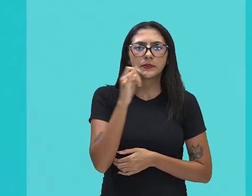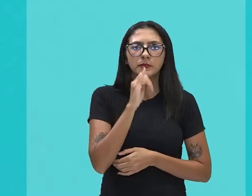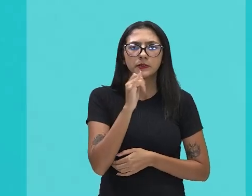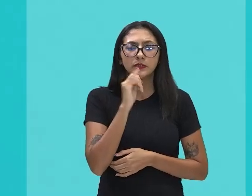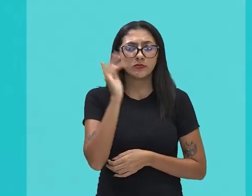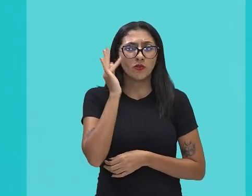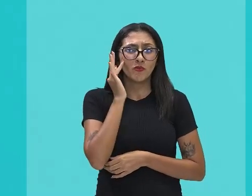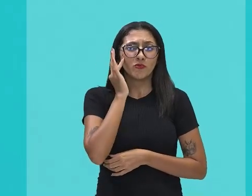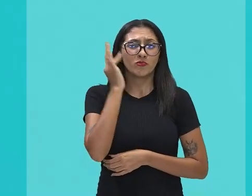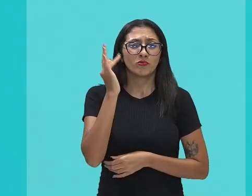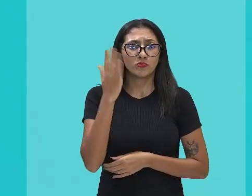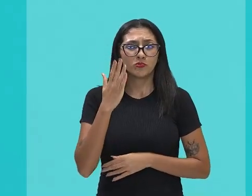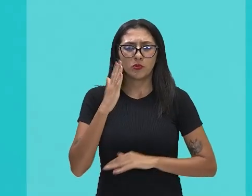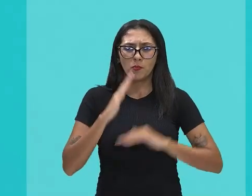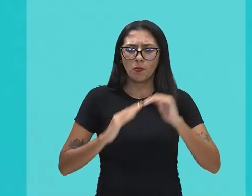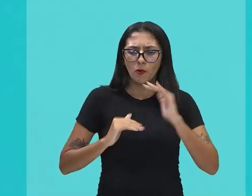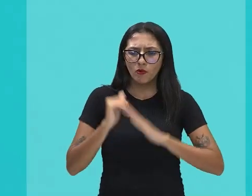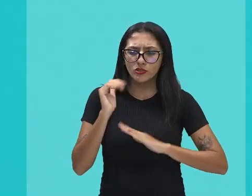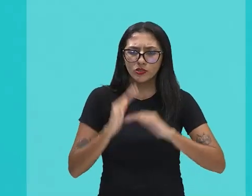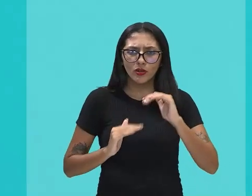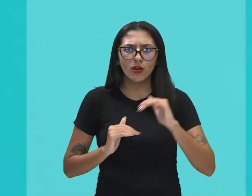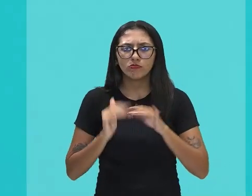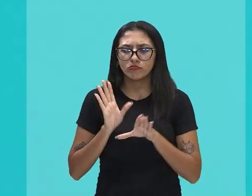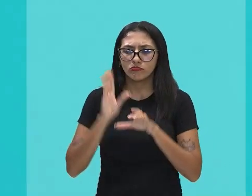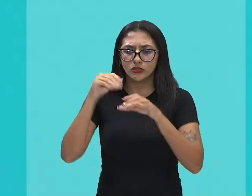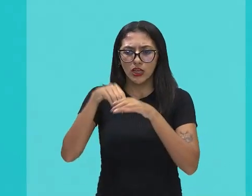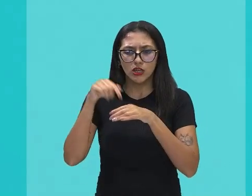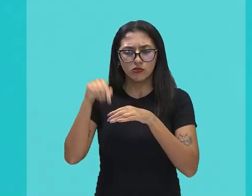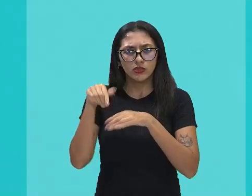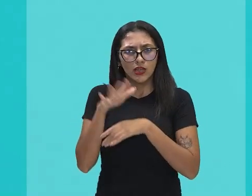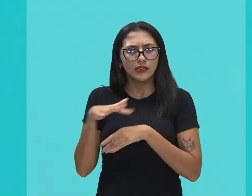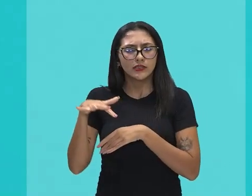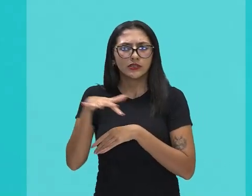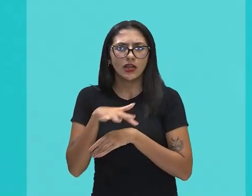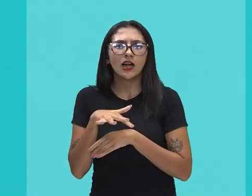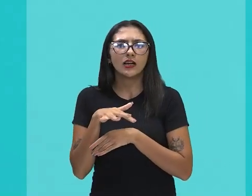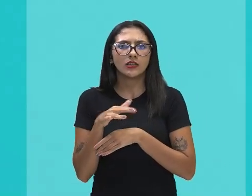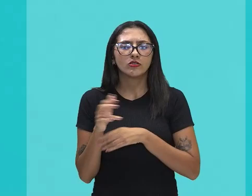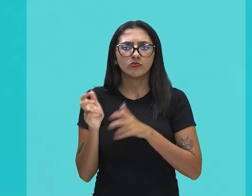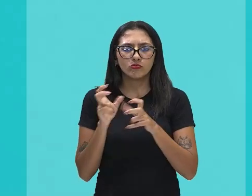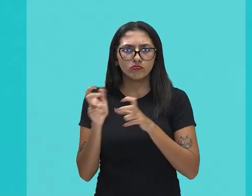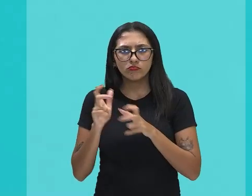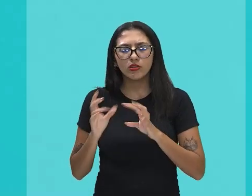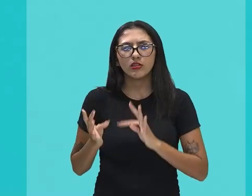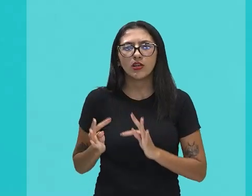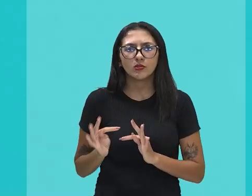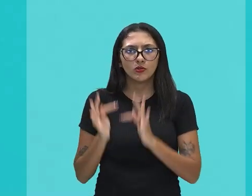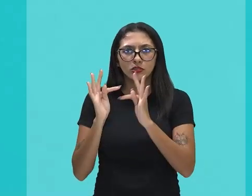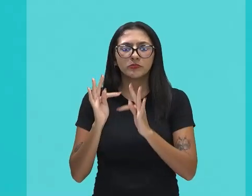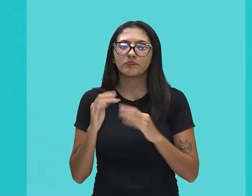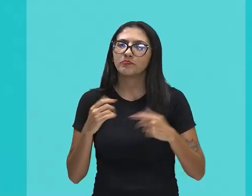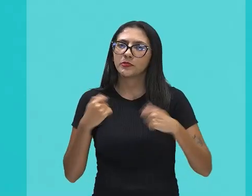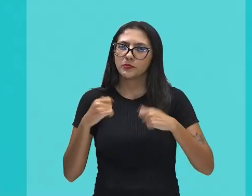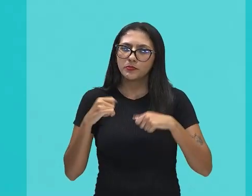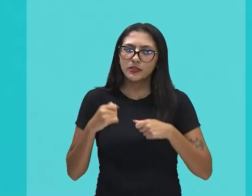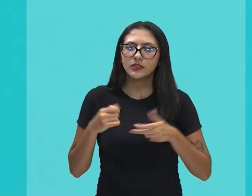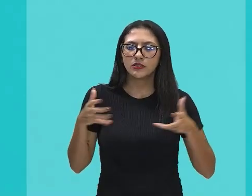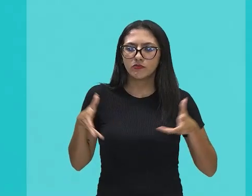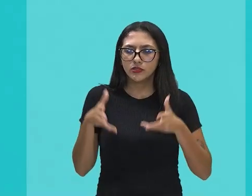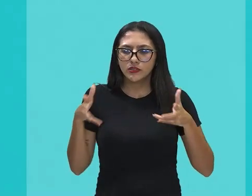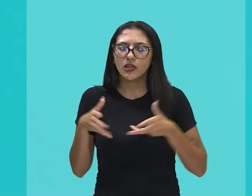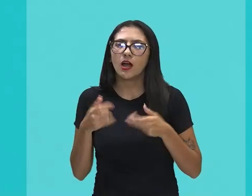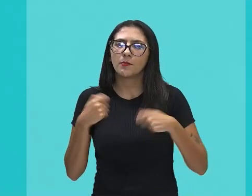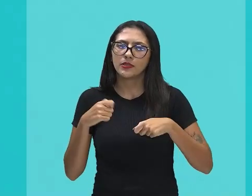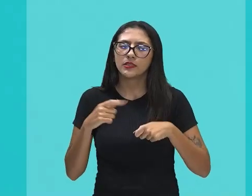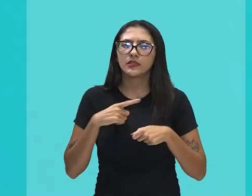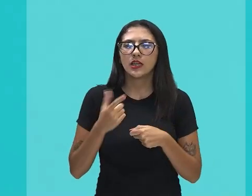um esportista profissional dentro desse ramo da esportivização do virtual, você precisa investir, precisa ter